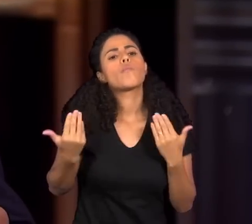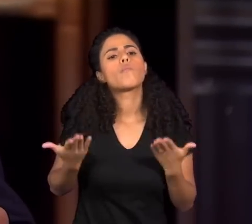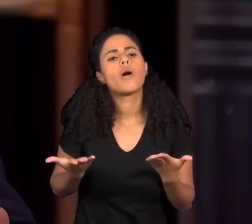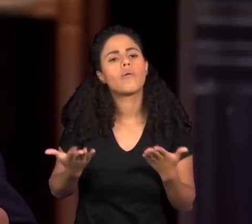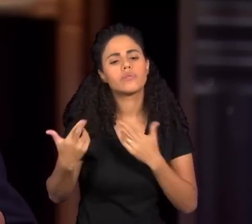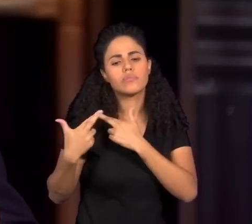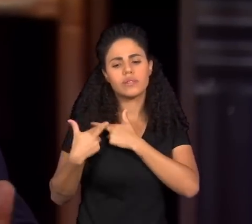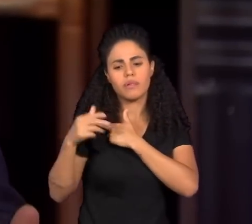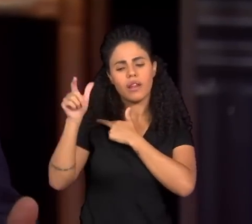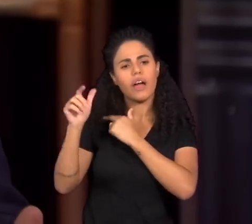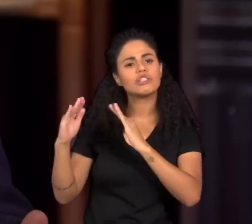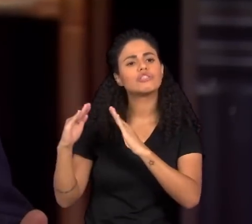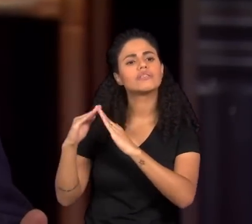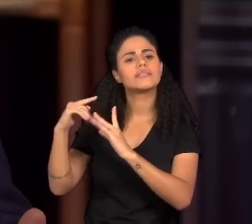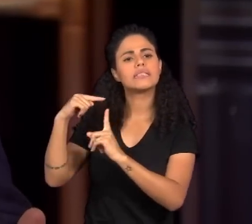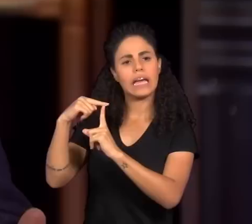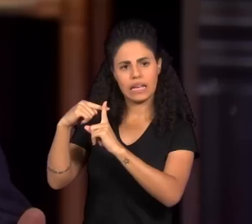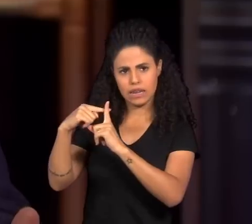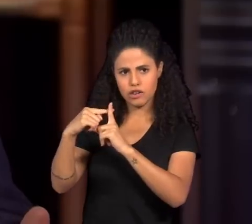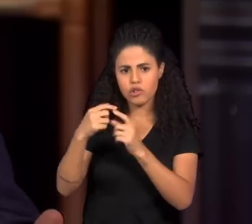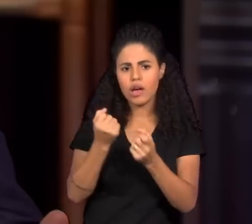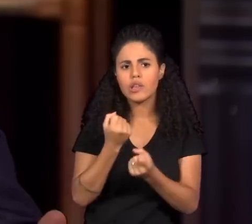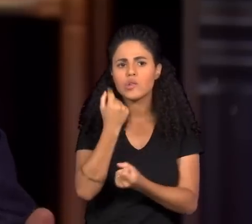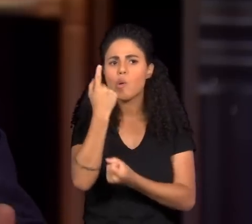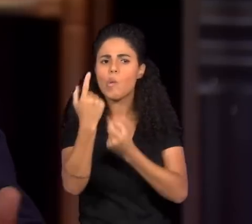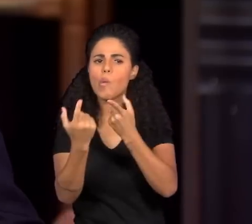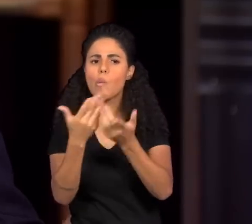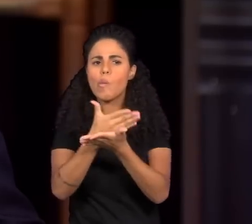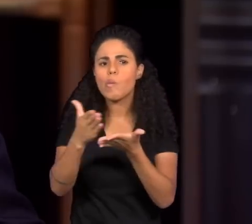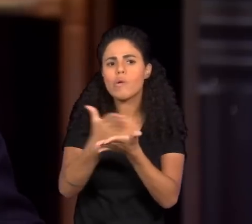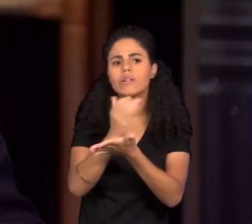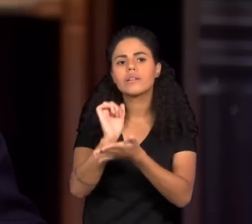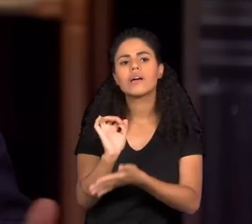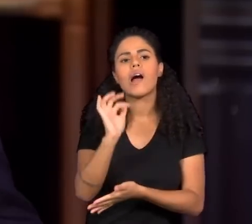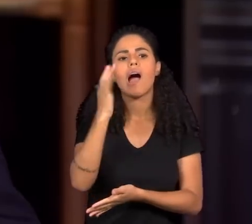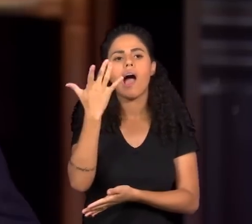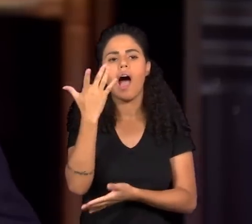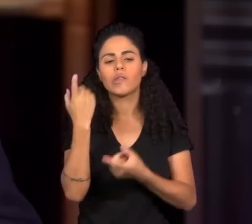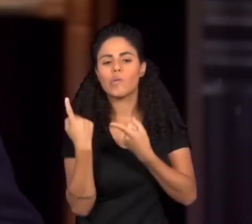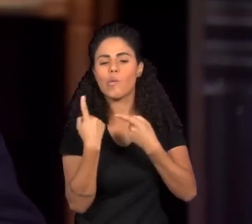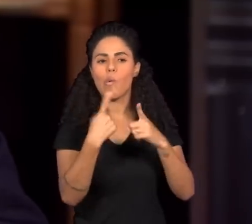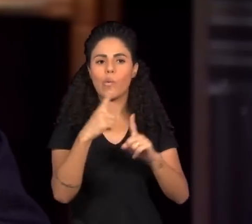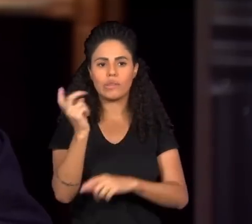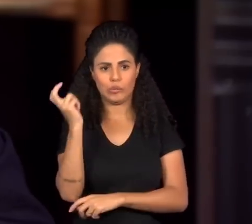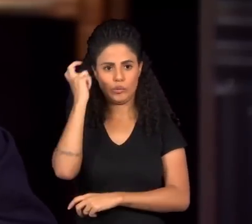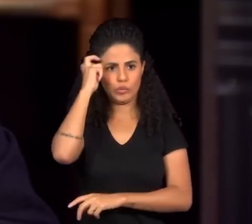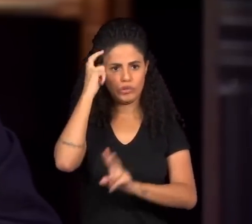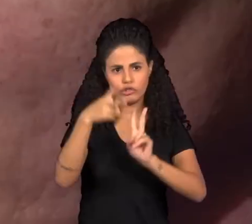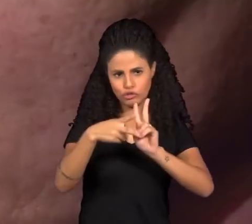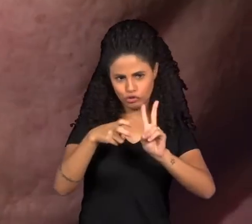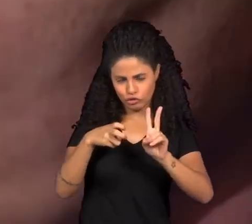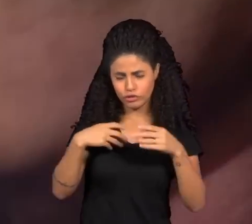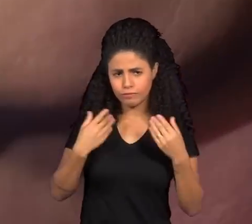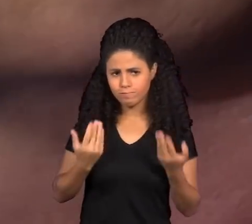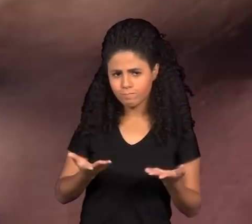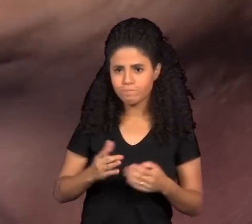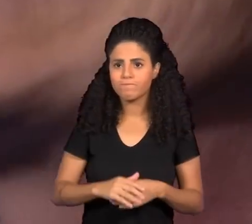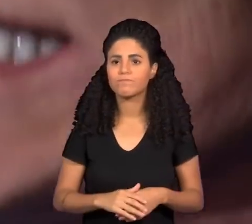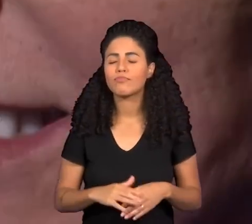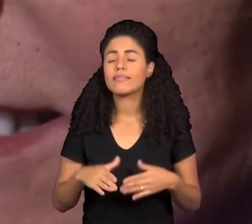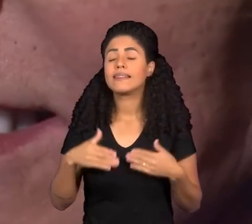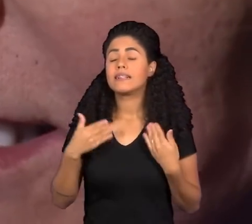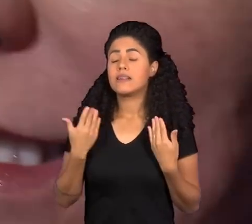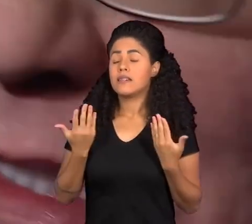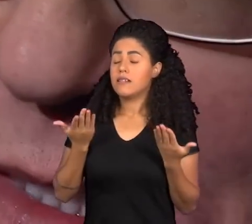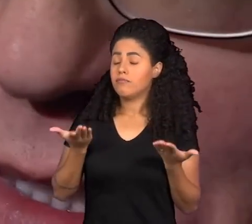igreja diante de algumas tragédias, como o ataque à cultura indígena, por exemplo. Você toca em algumas